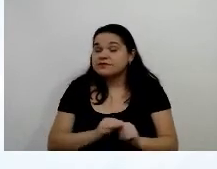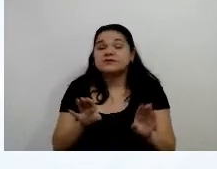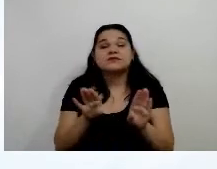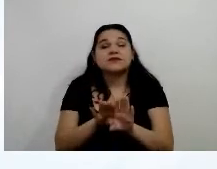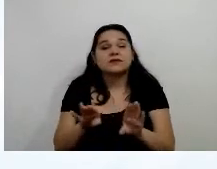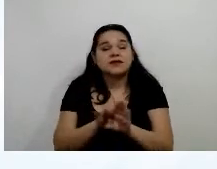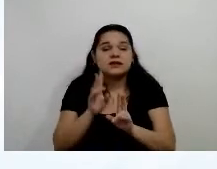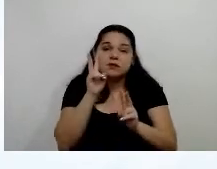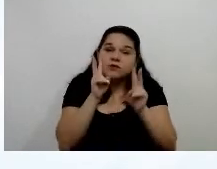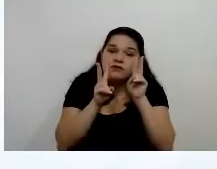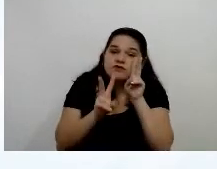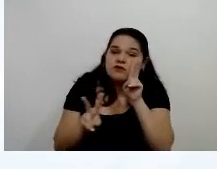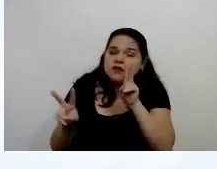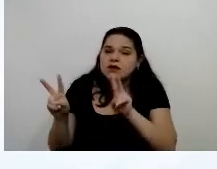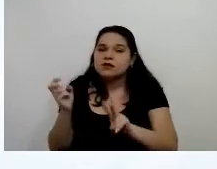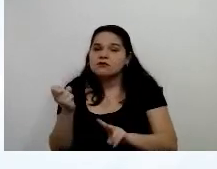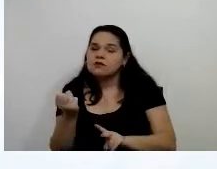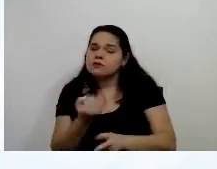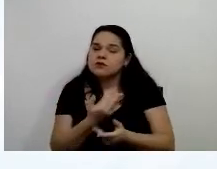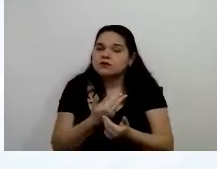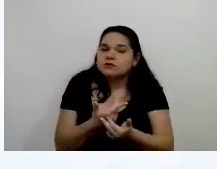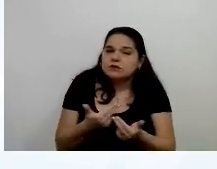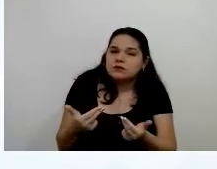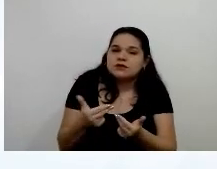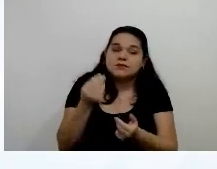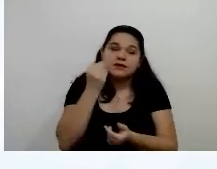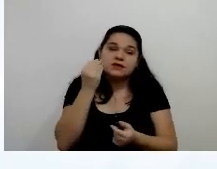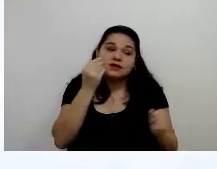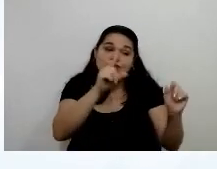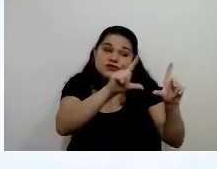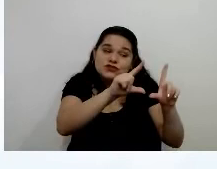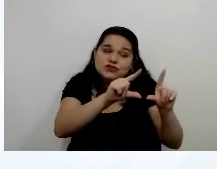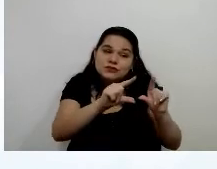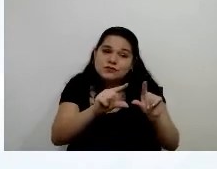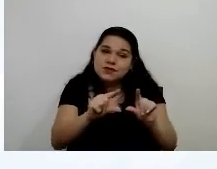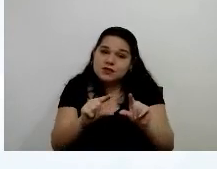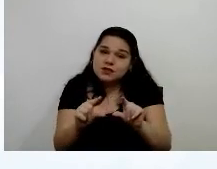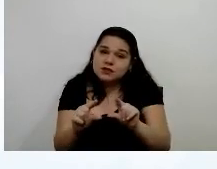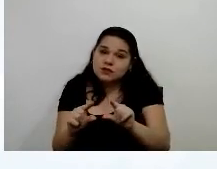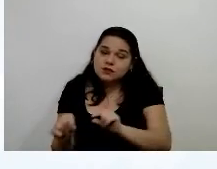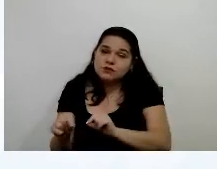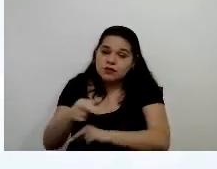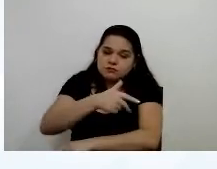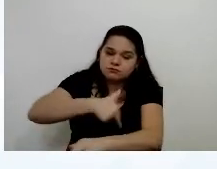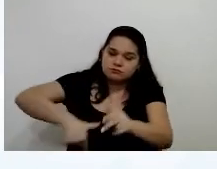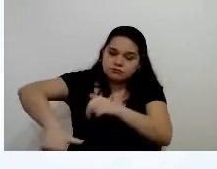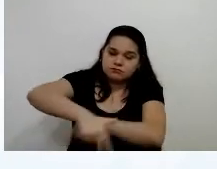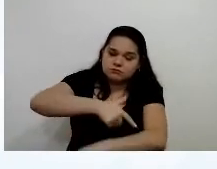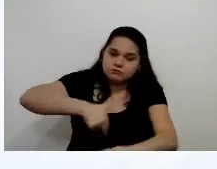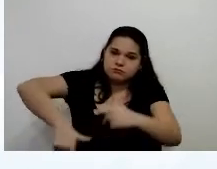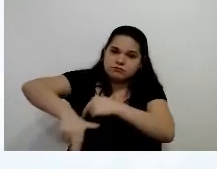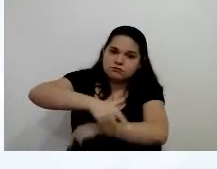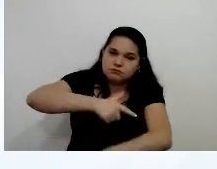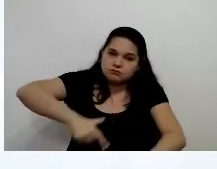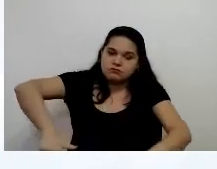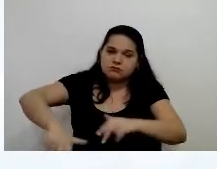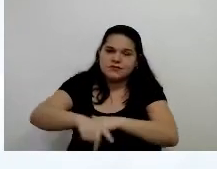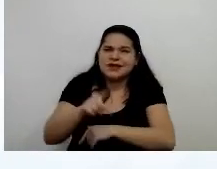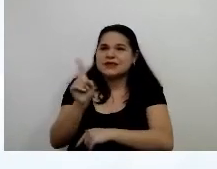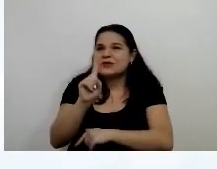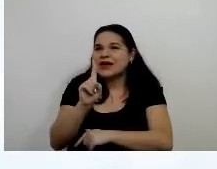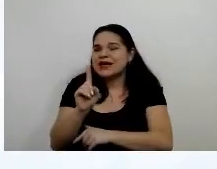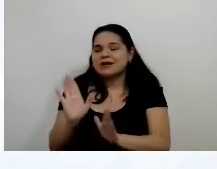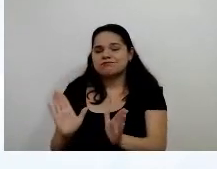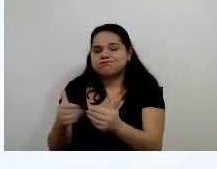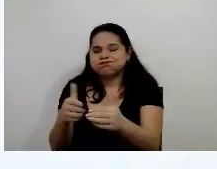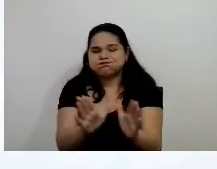visto algumas iniciativas de diminuir a circulação da população. Eu não vou falar em lockdown, mas